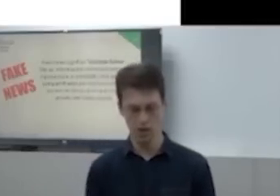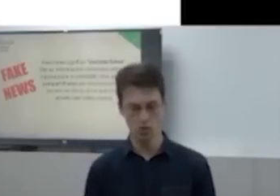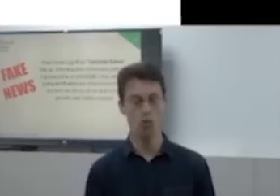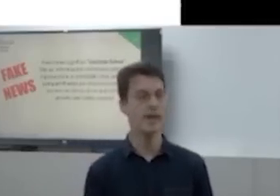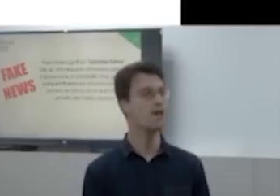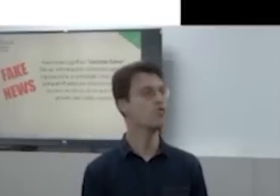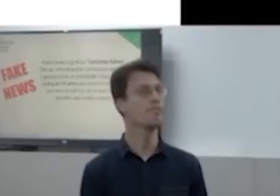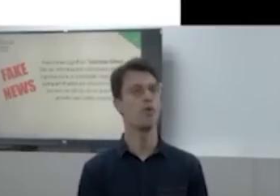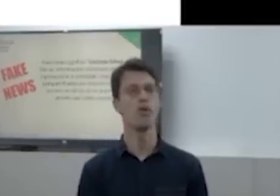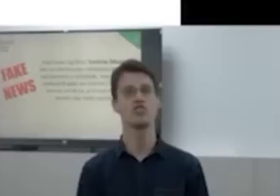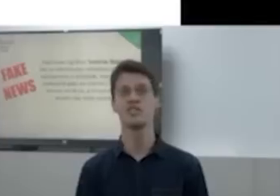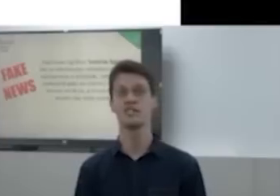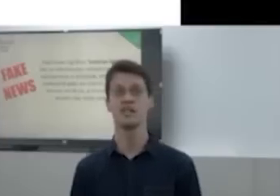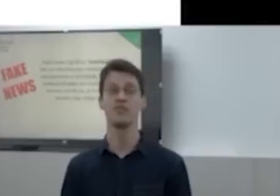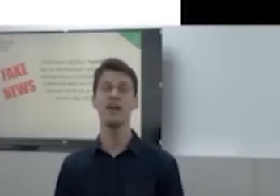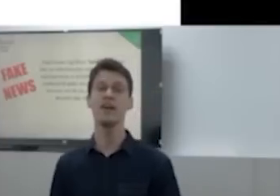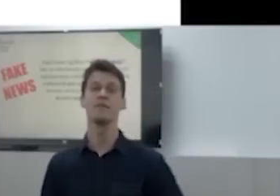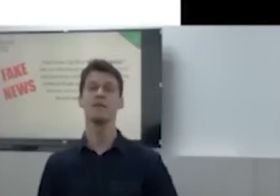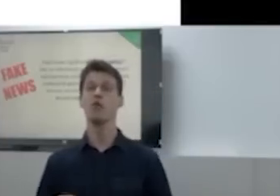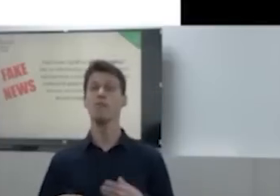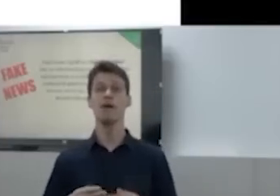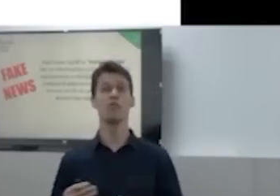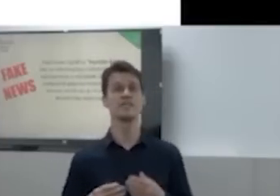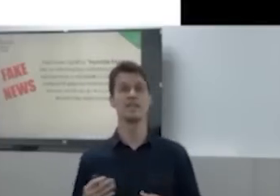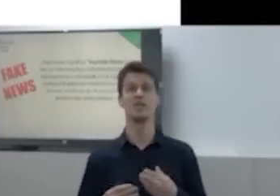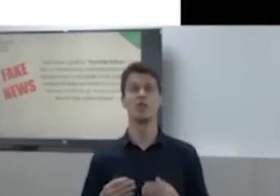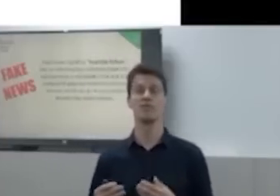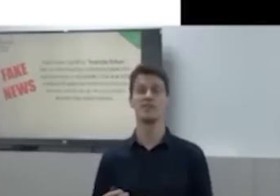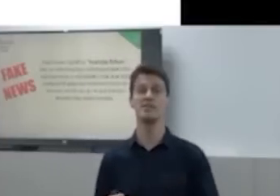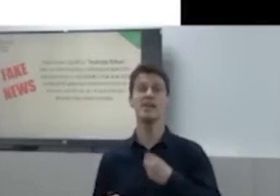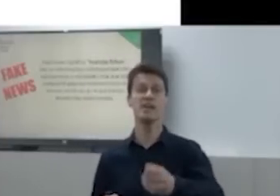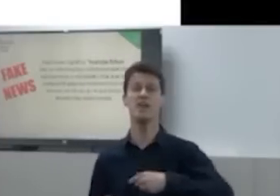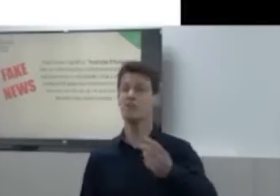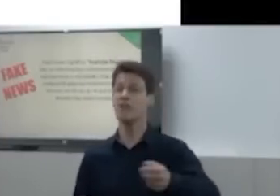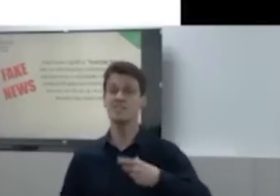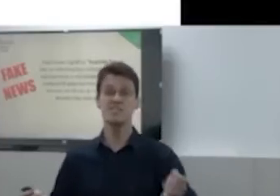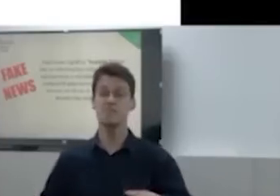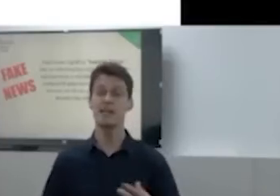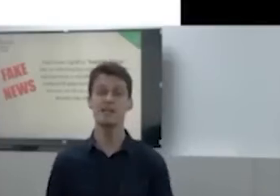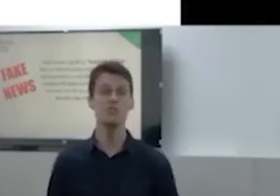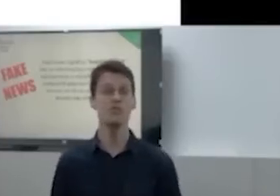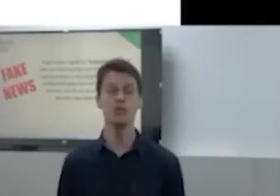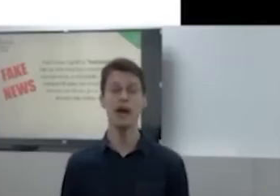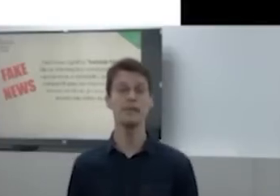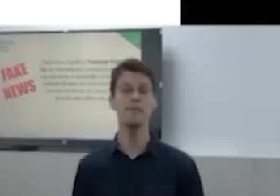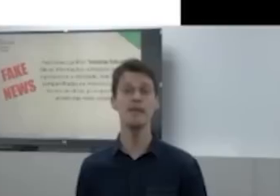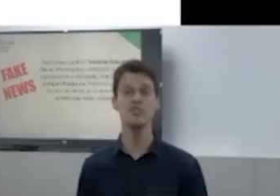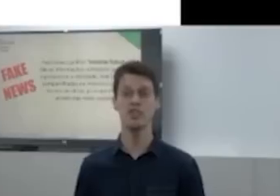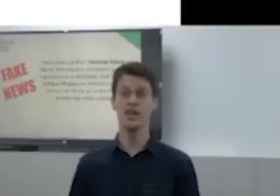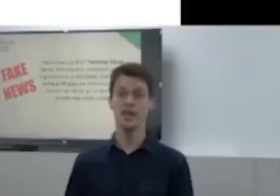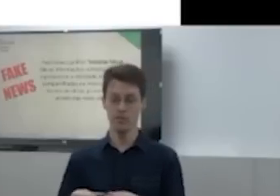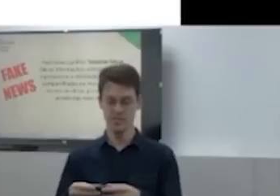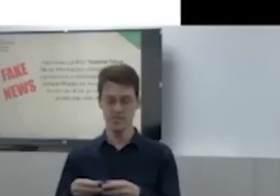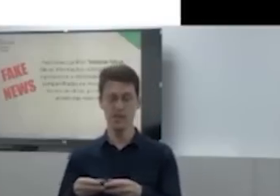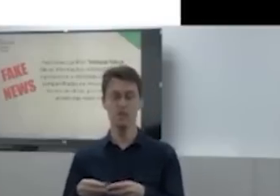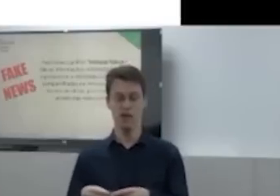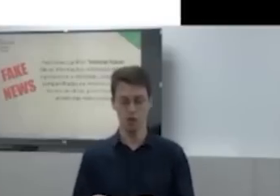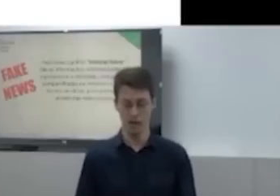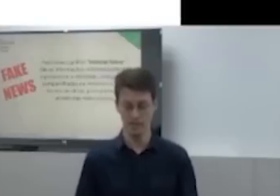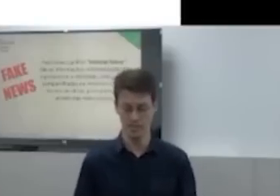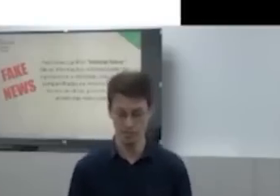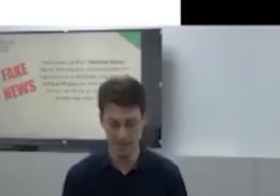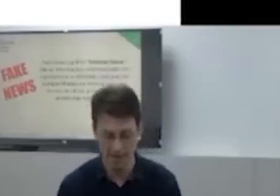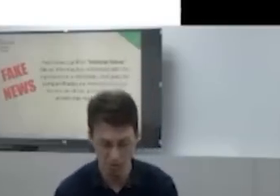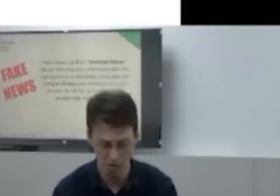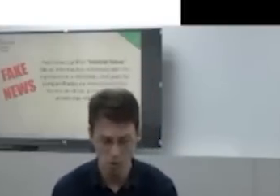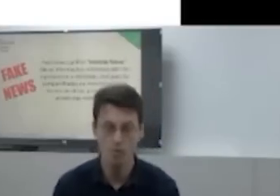uma conta, qualquer um pode escrever, uma coisa que não é verdadeira vai se espalhando muito rapidamente. Eu